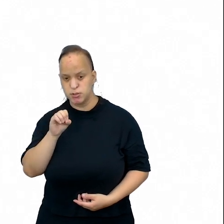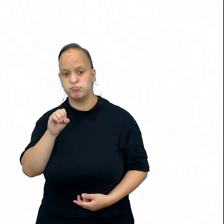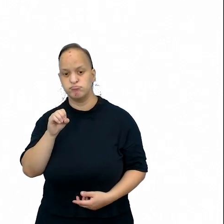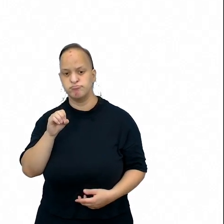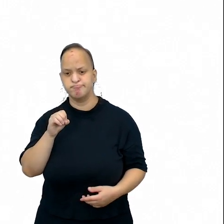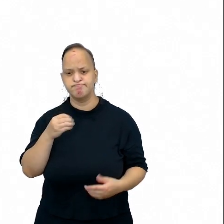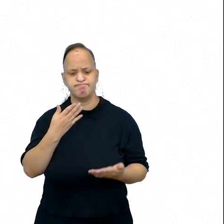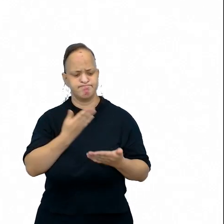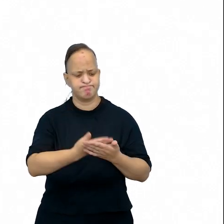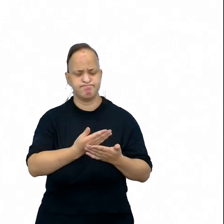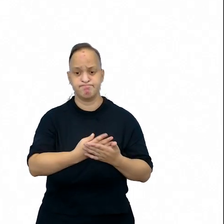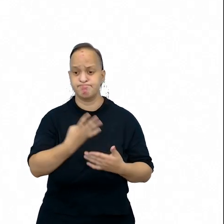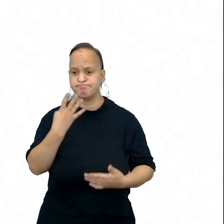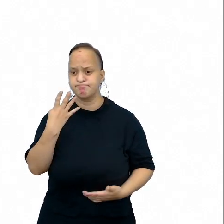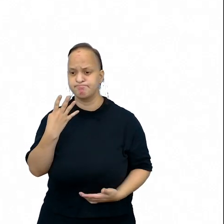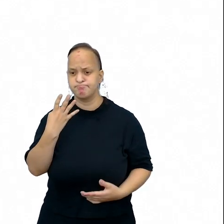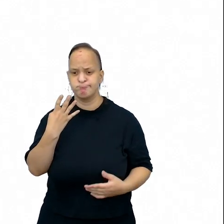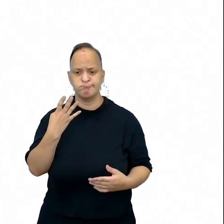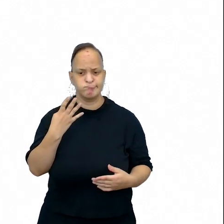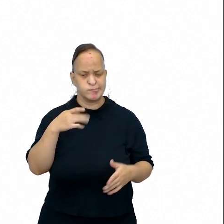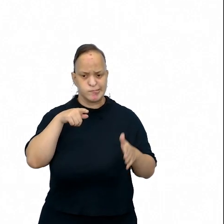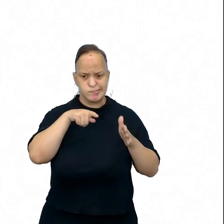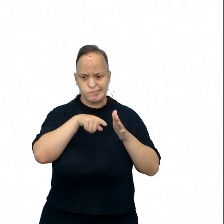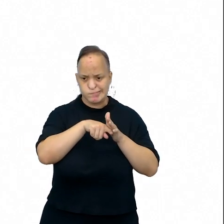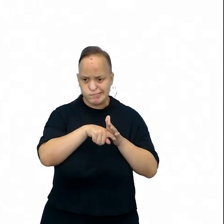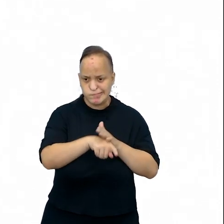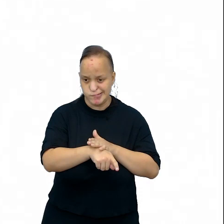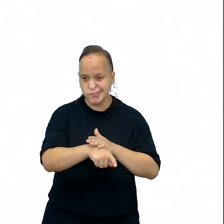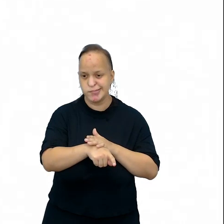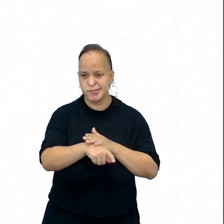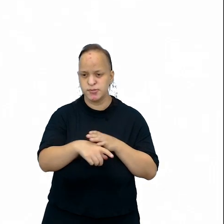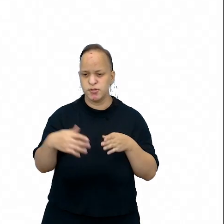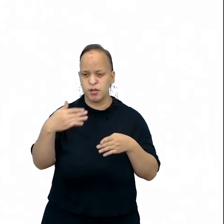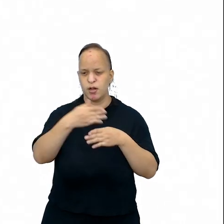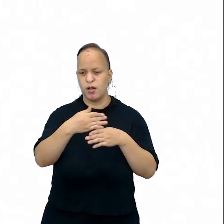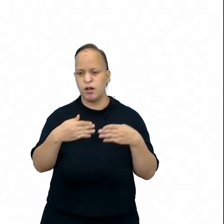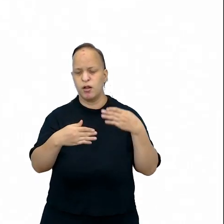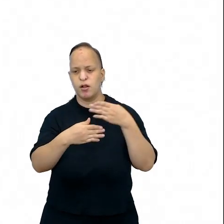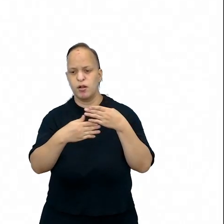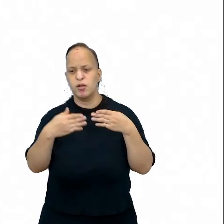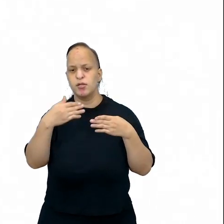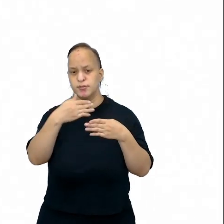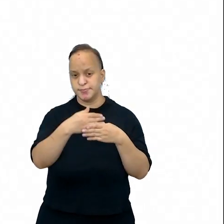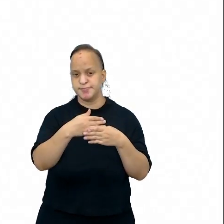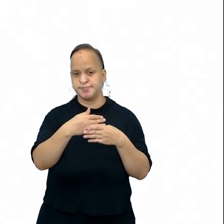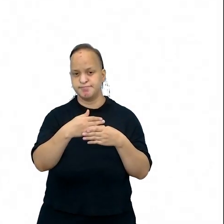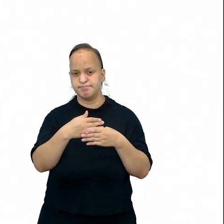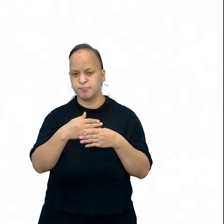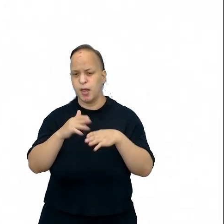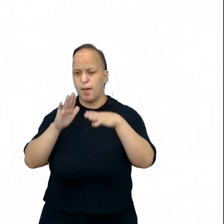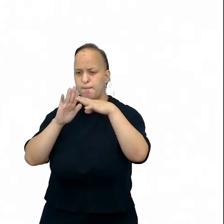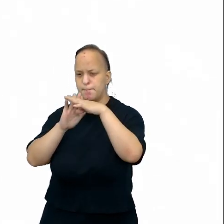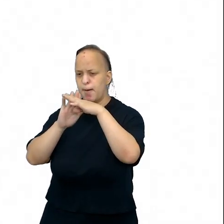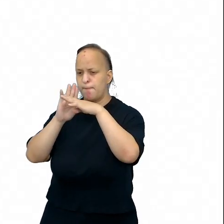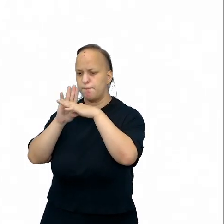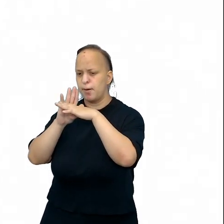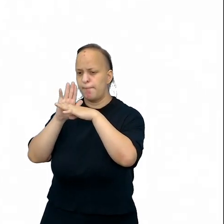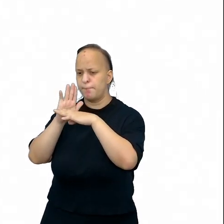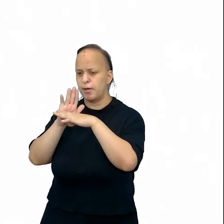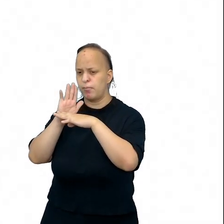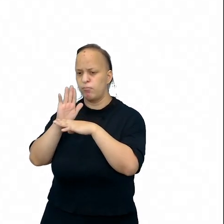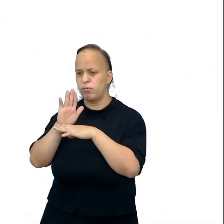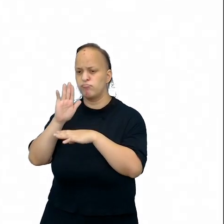aula 4 com foco na construção de sentidos. Então, quando se aparecem essas proposições, né,